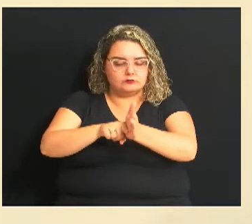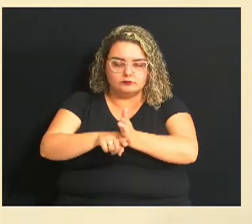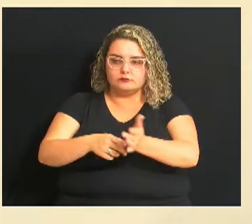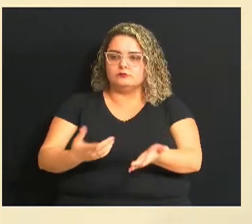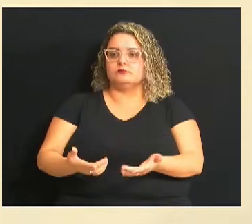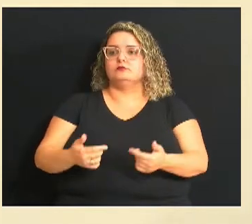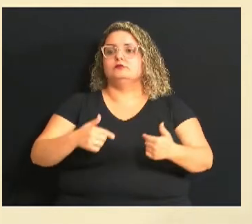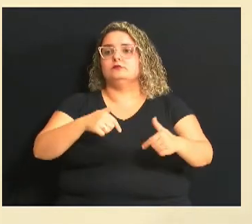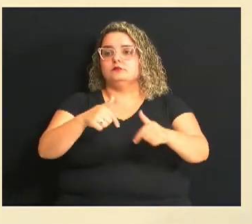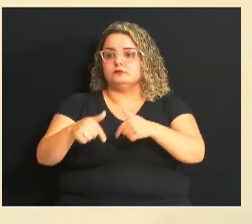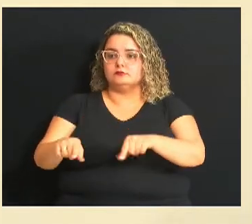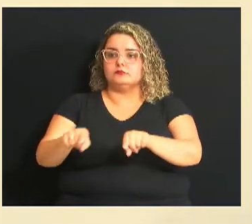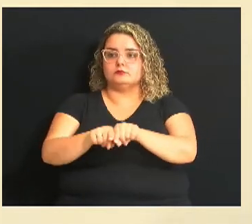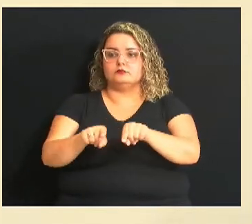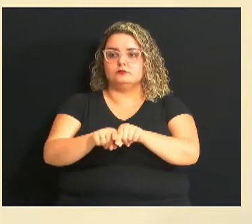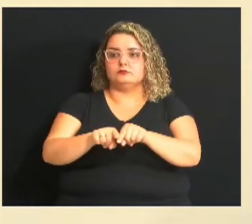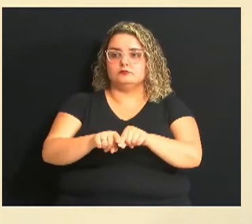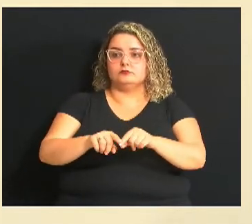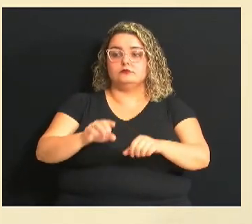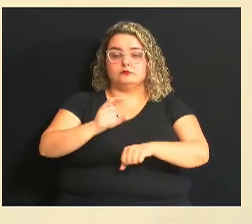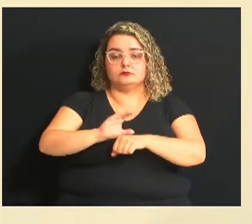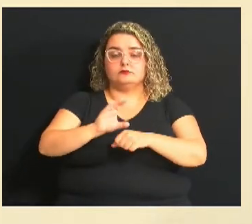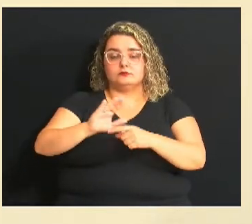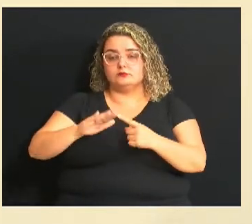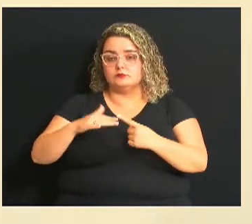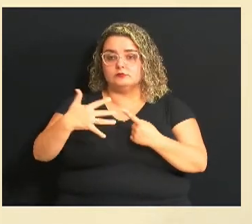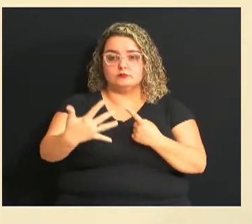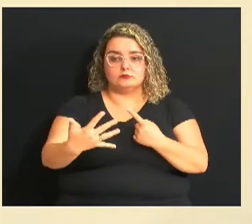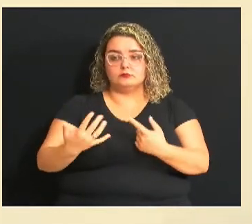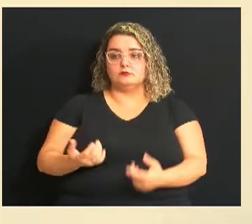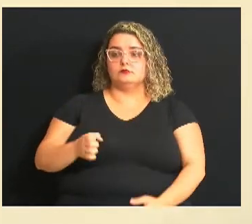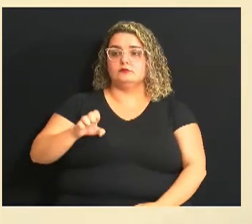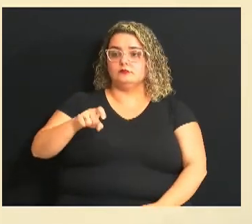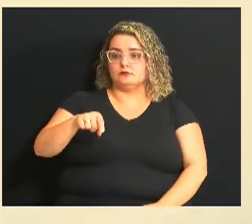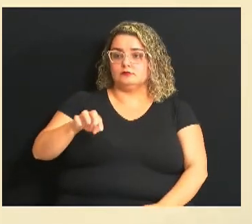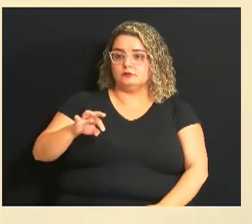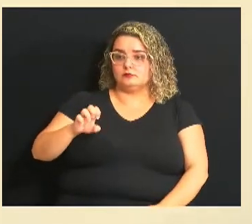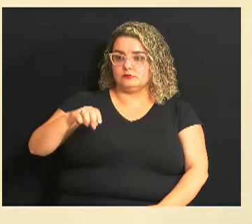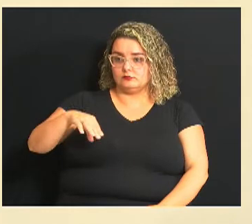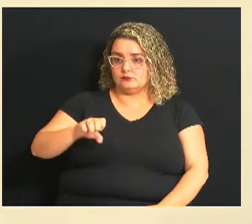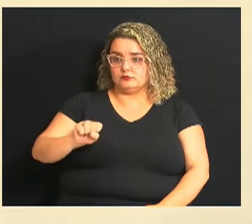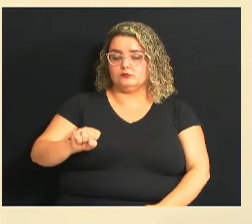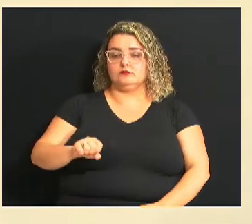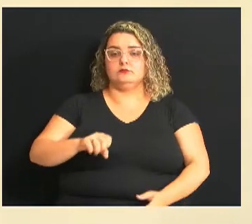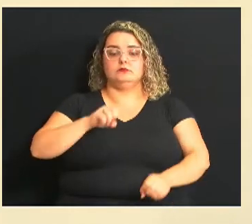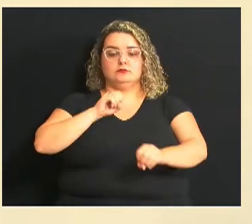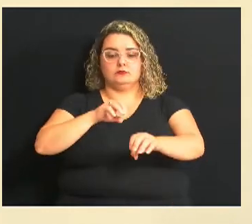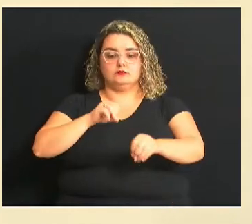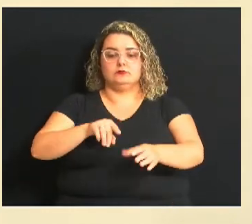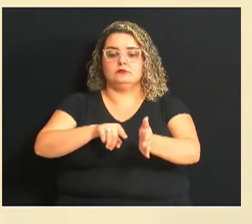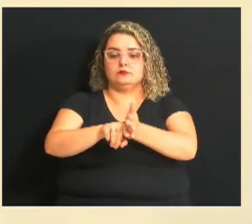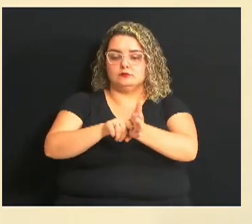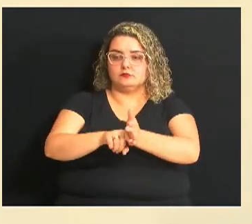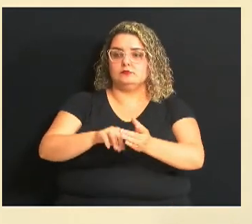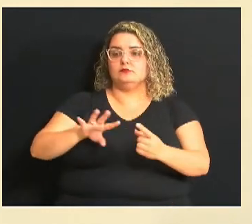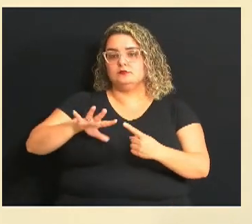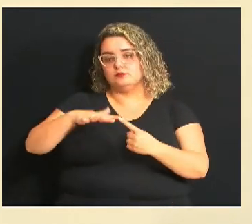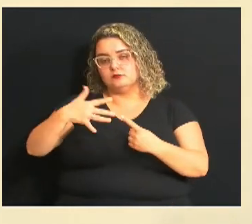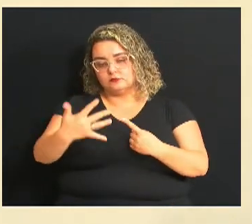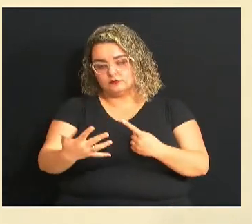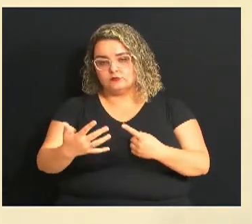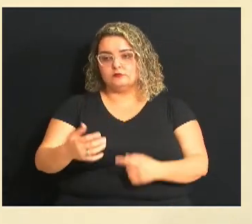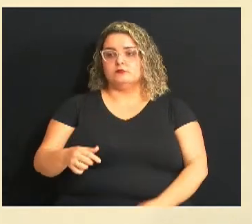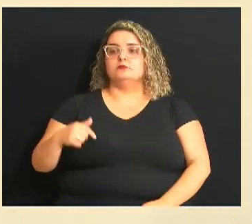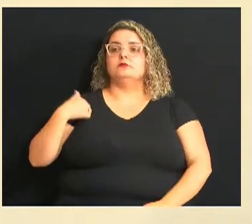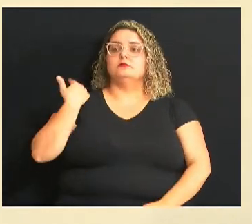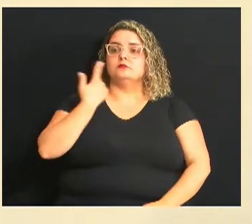Trabalhamos também com a extensão, nesses 3 pilares, tá? Ensino, pesquisa e extensão. Daí, onde nossos